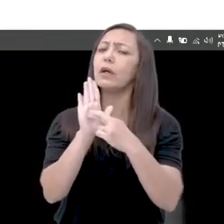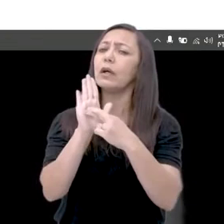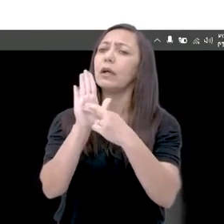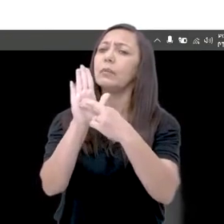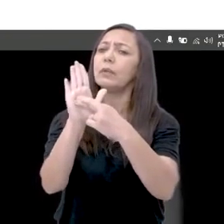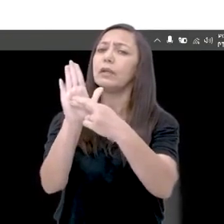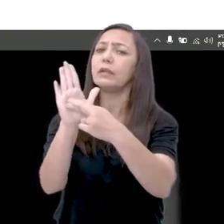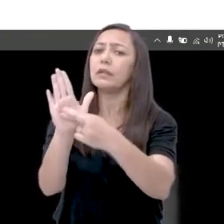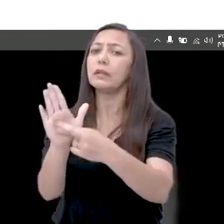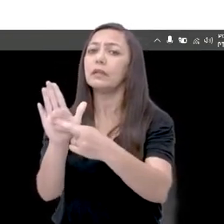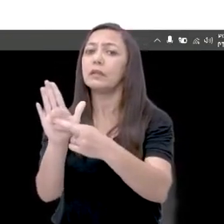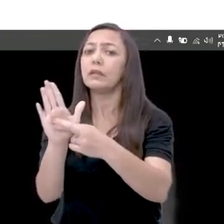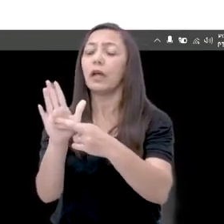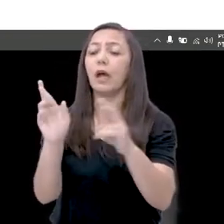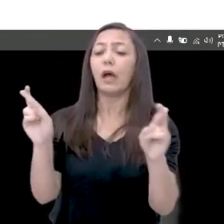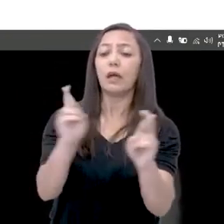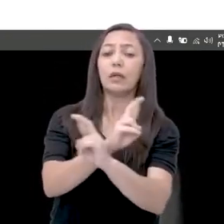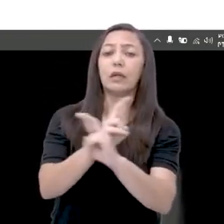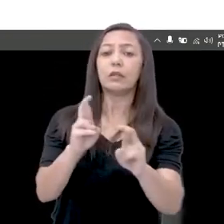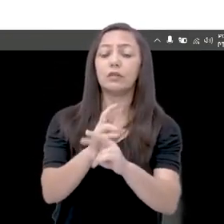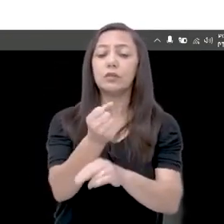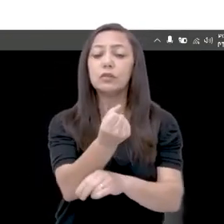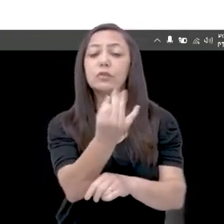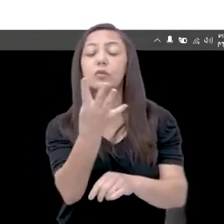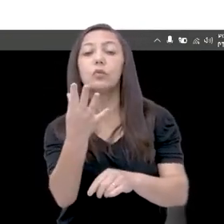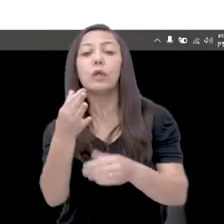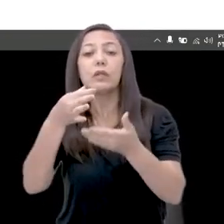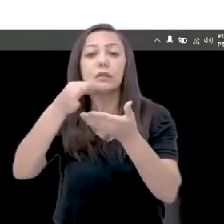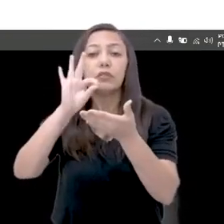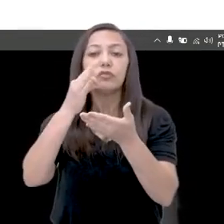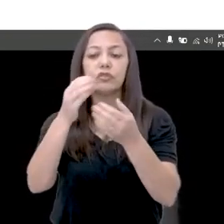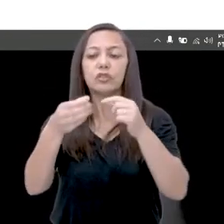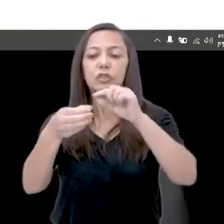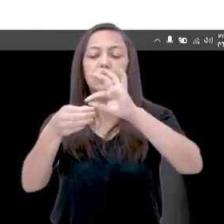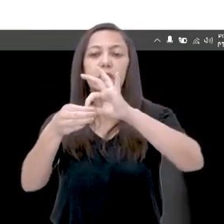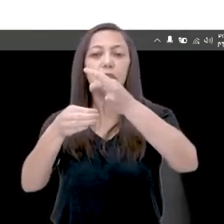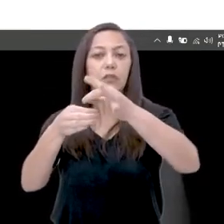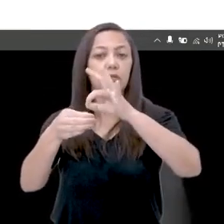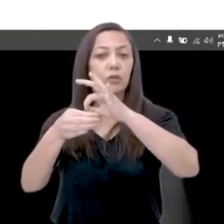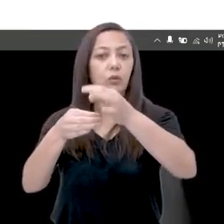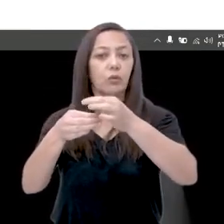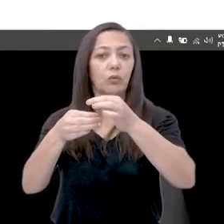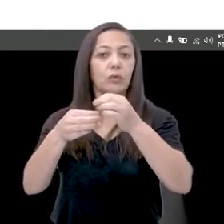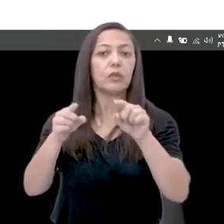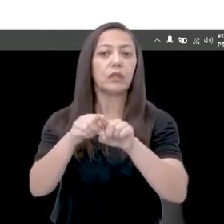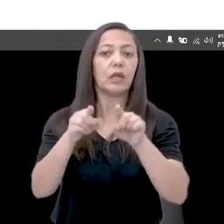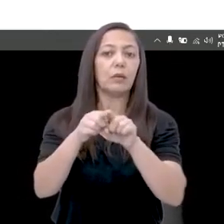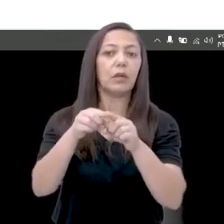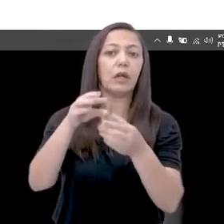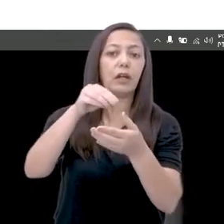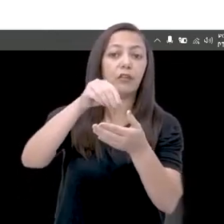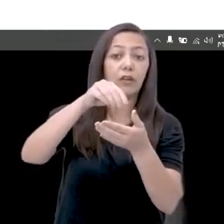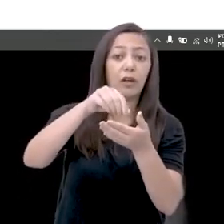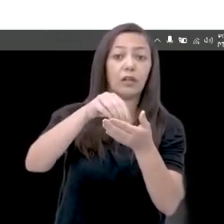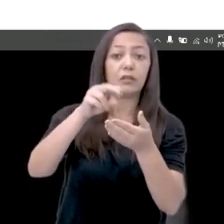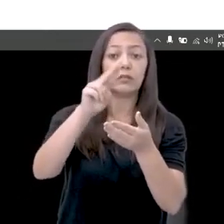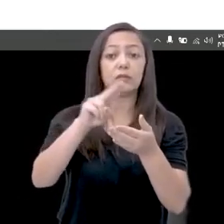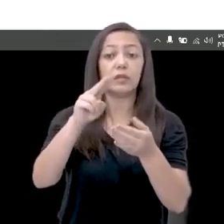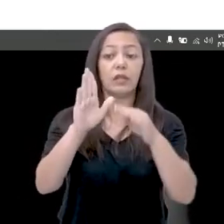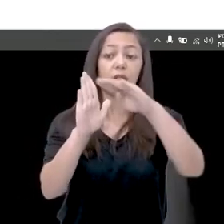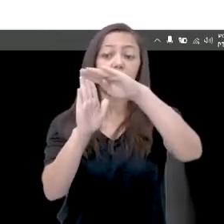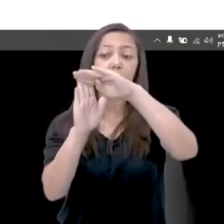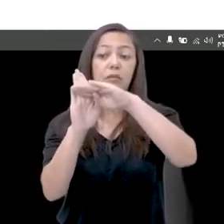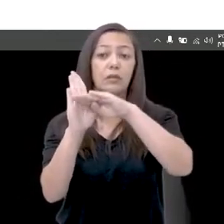se representasse a razão entre a quantidade de xícara de iogurte e a de farinhas de trigo utilizadas na